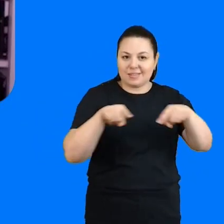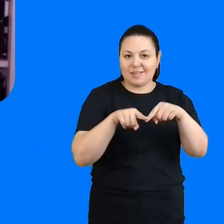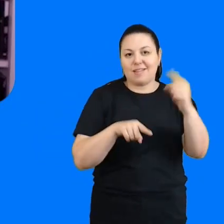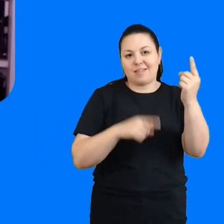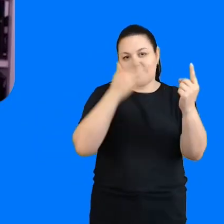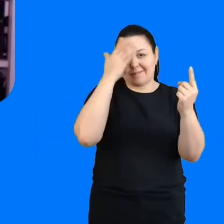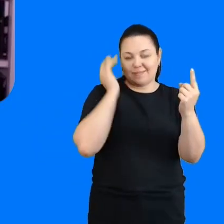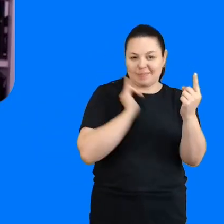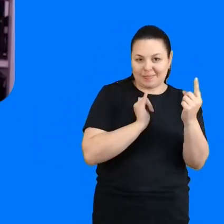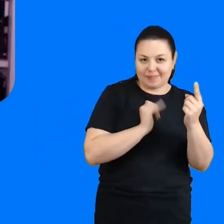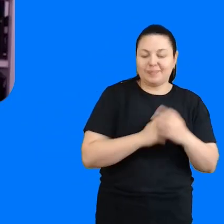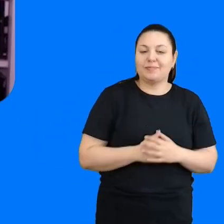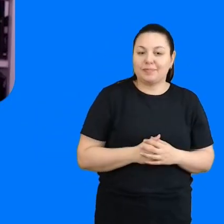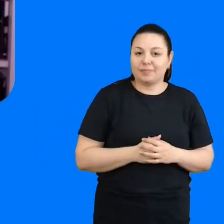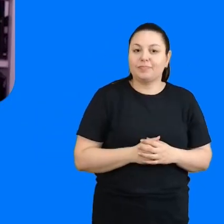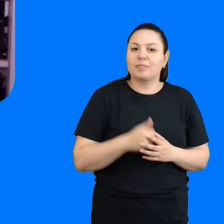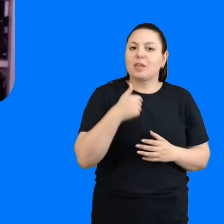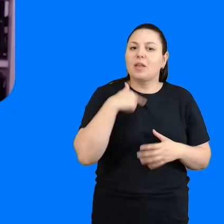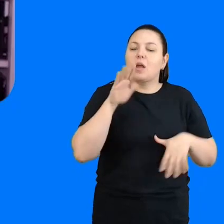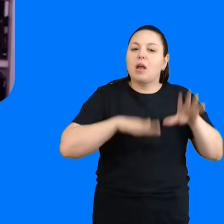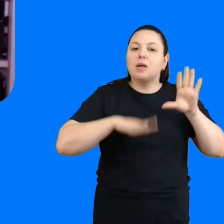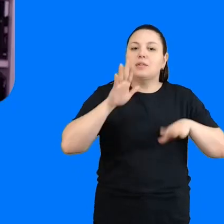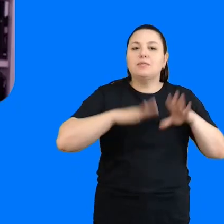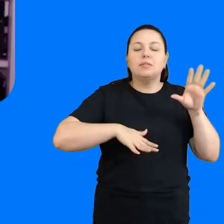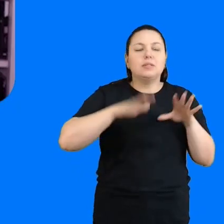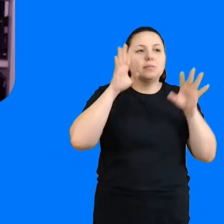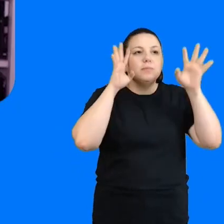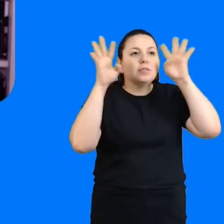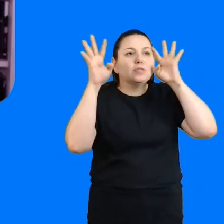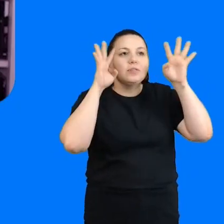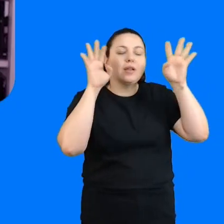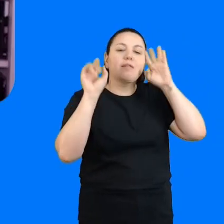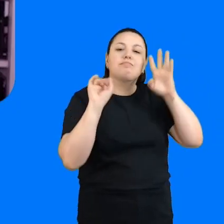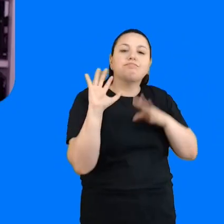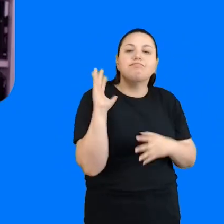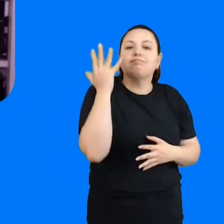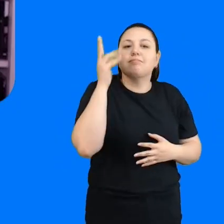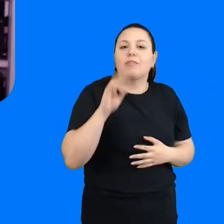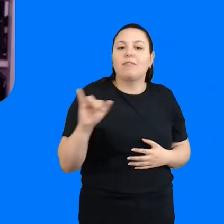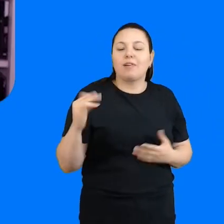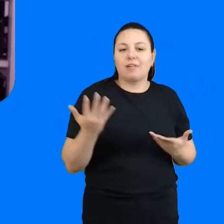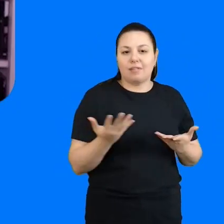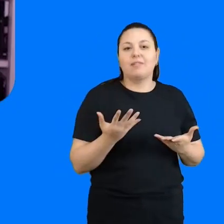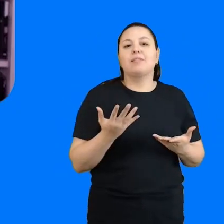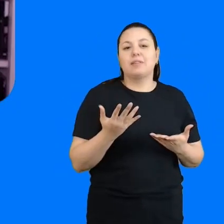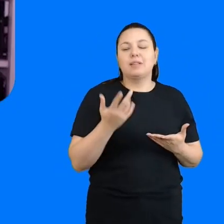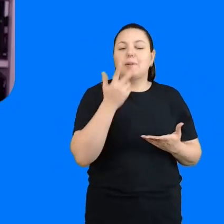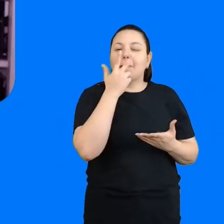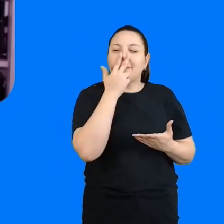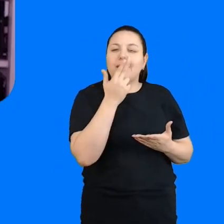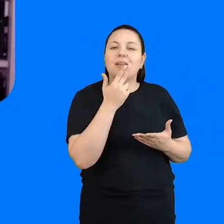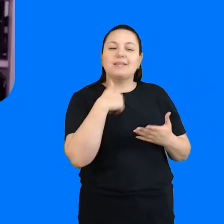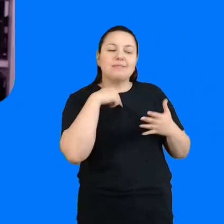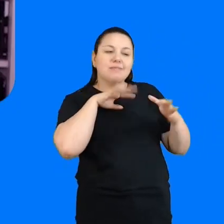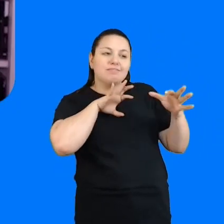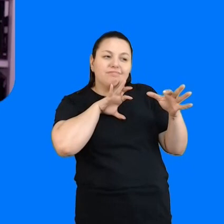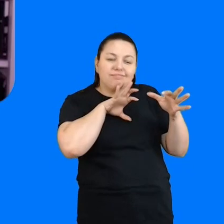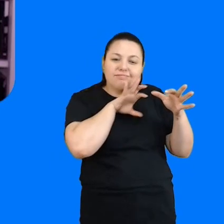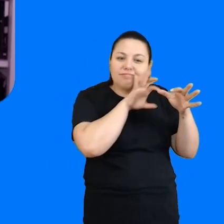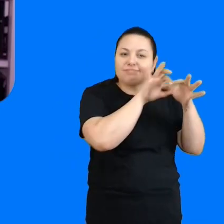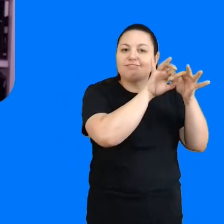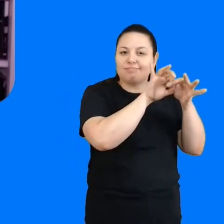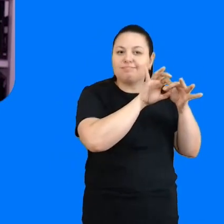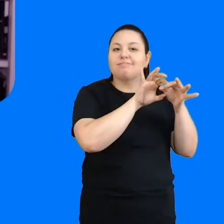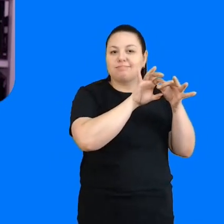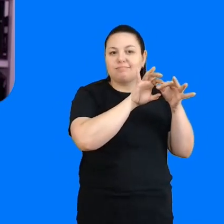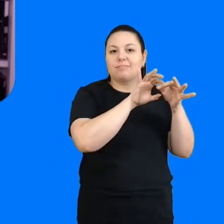vezes imaginava que era um download que ele fazia, né? Eu acho que essa dimensão espiritual na contação de história é que nós